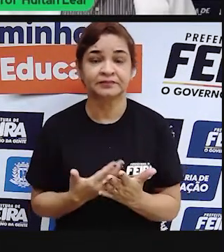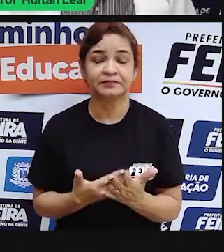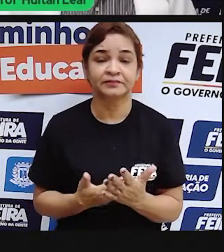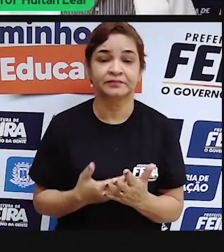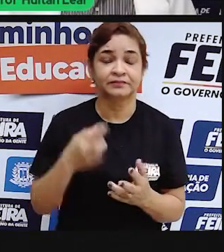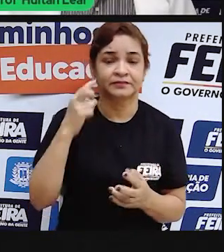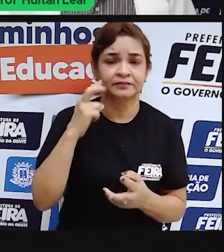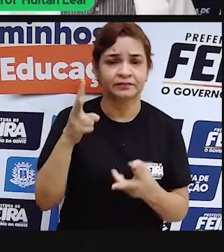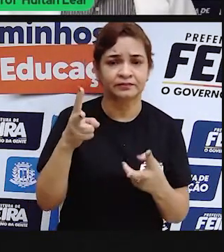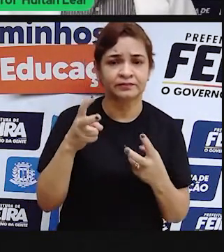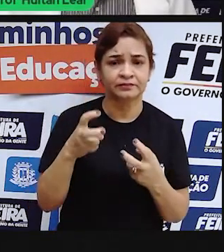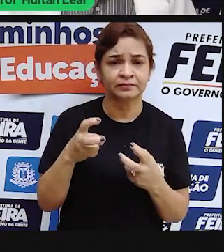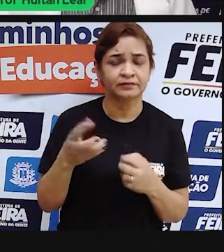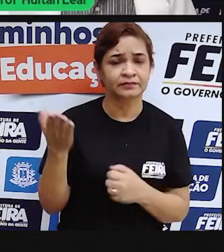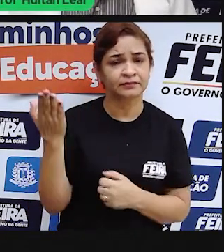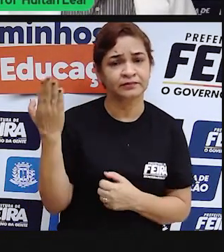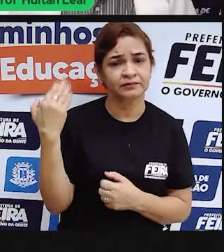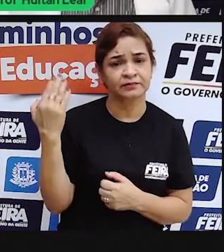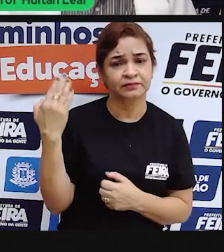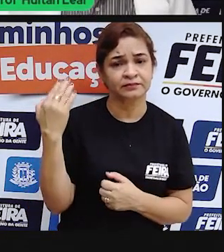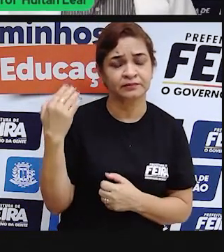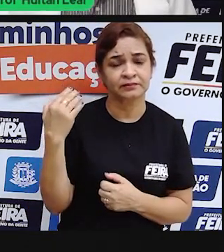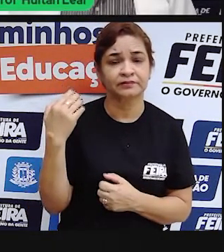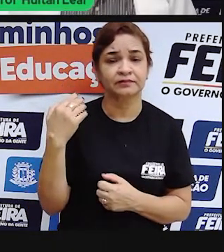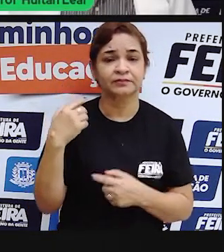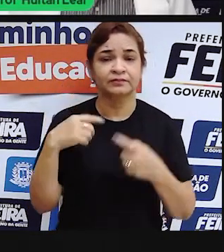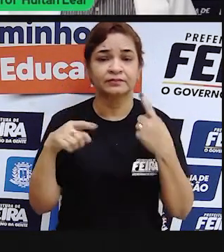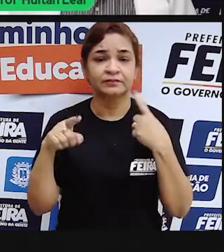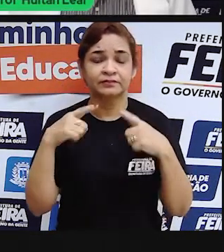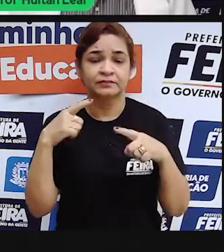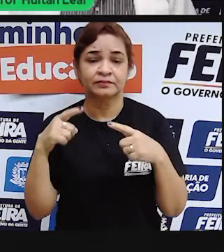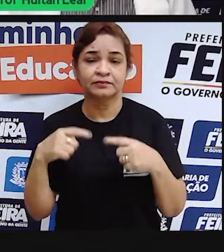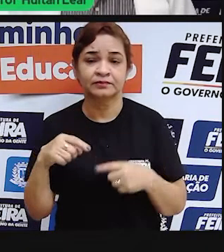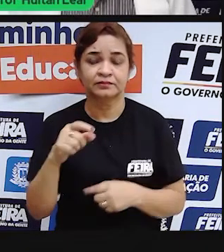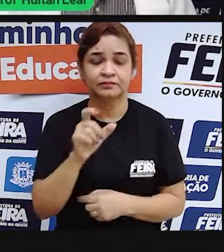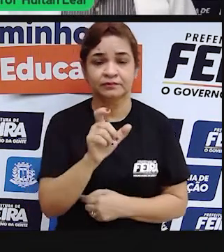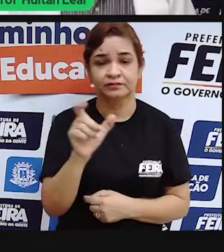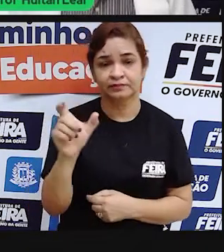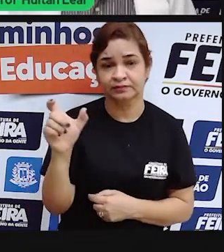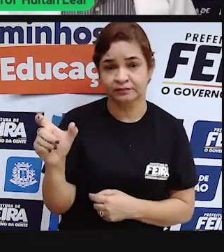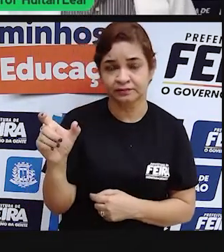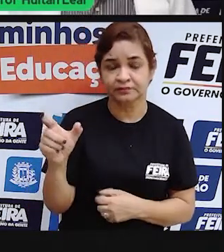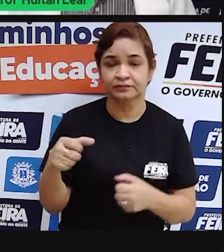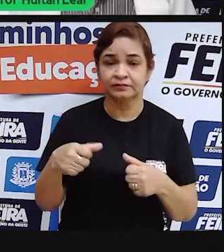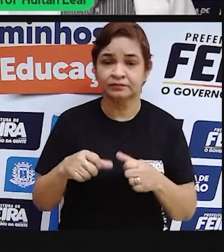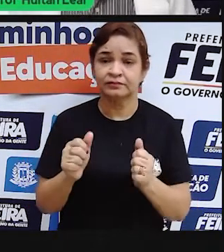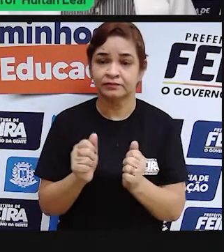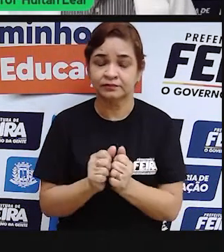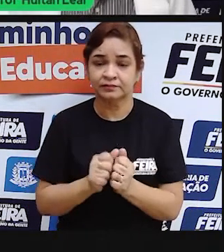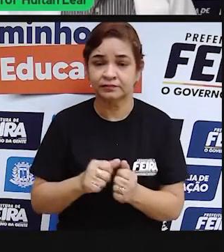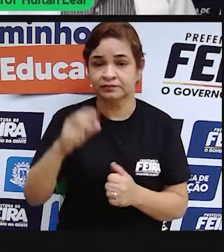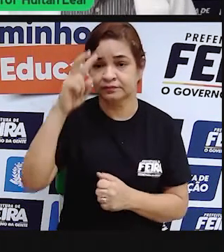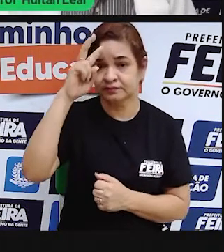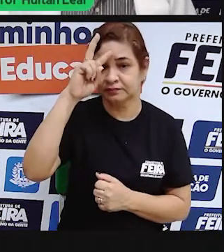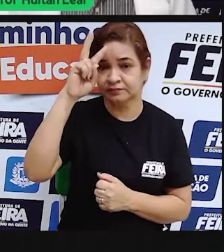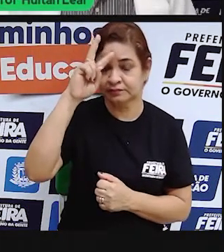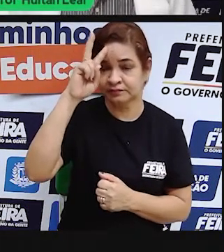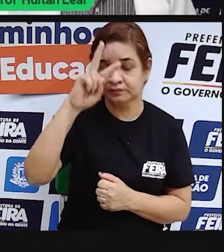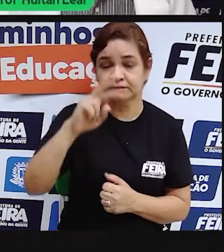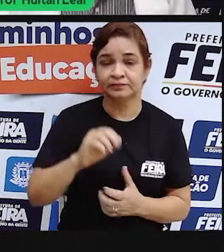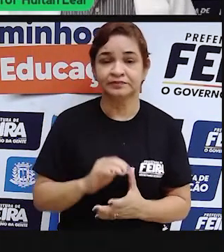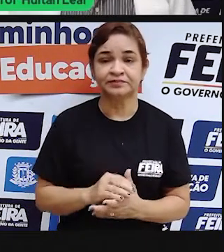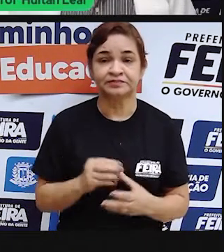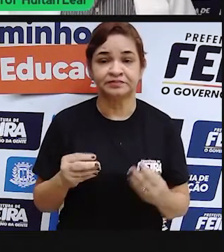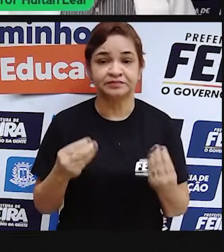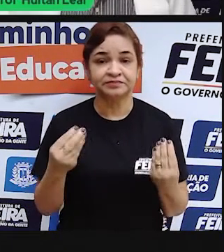nós vimos na aula anterior sobre canção, que são os elementos que compõem a música. Vamos lembrar?